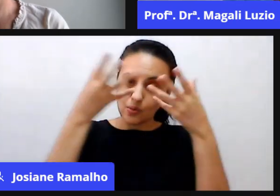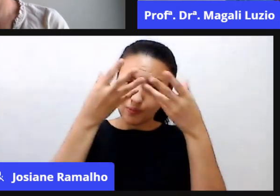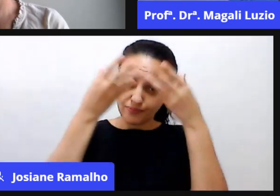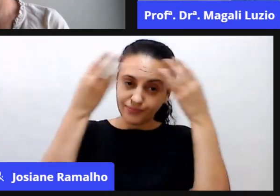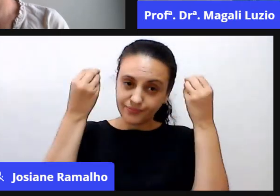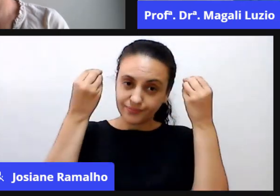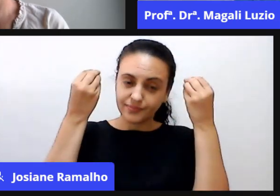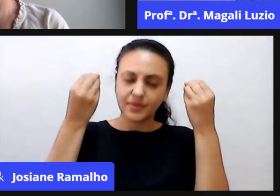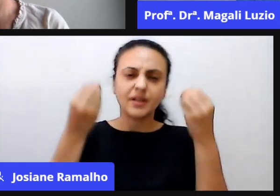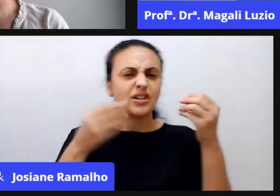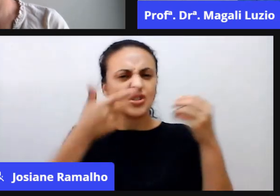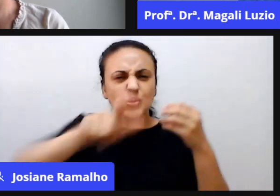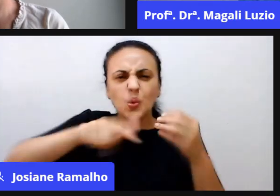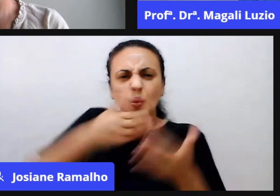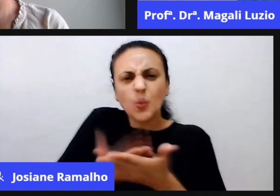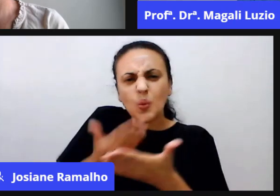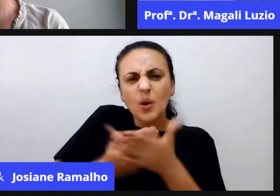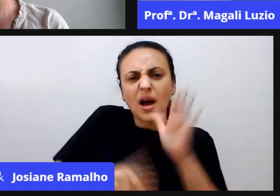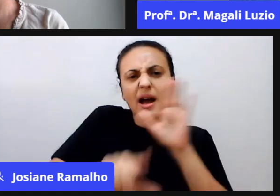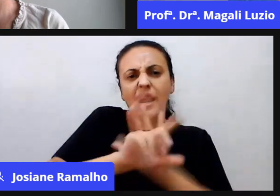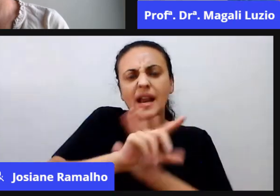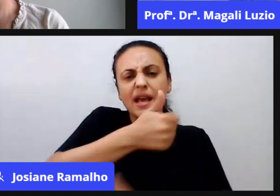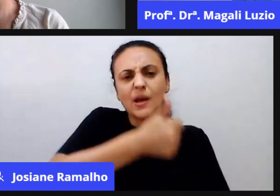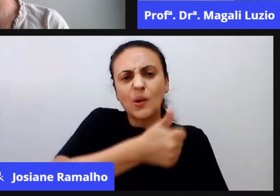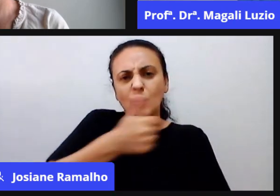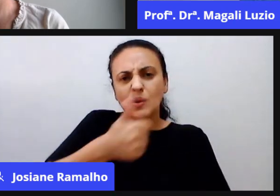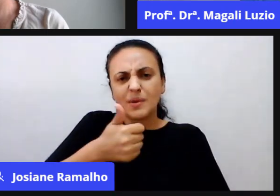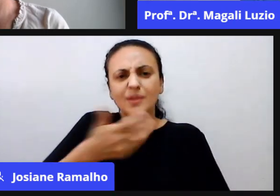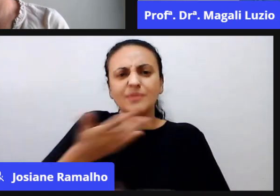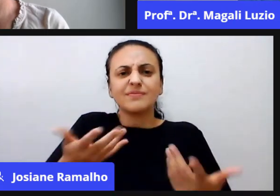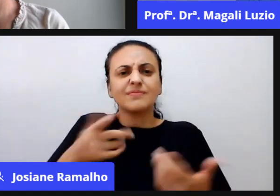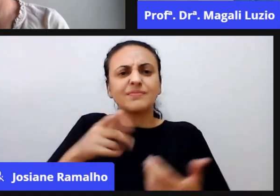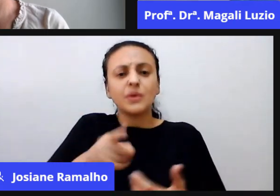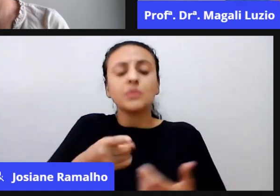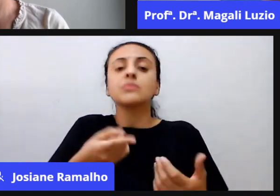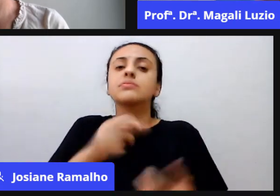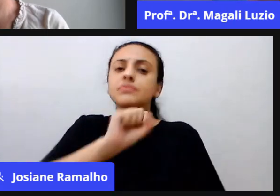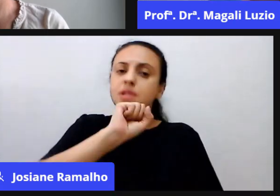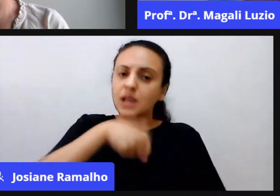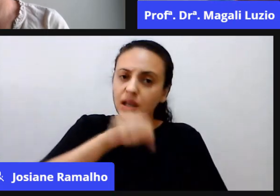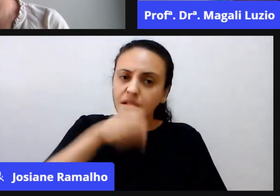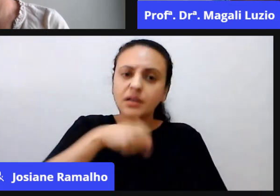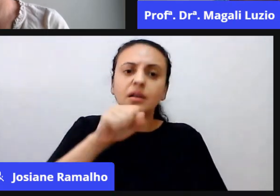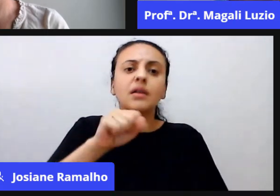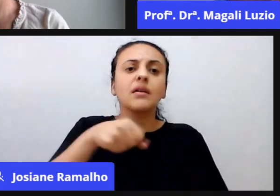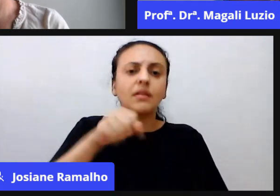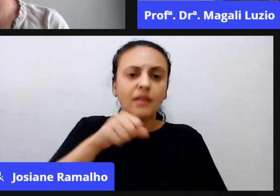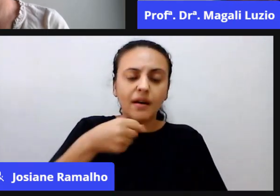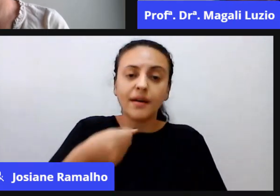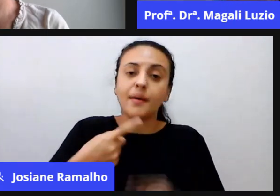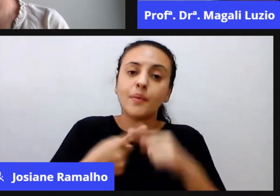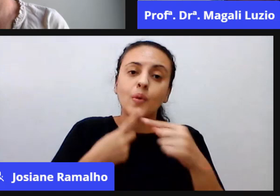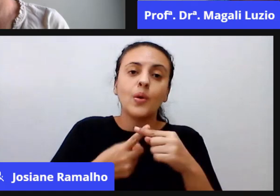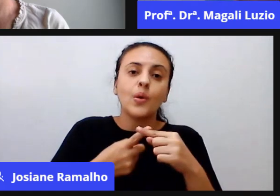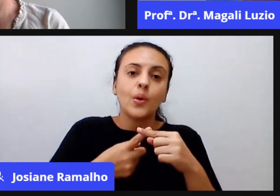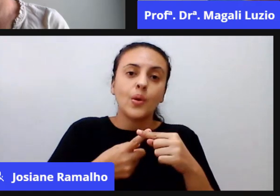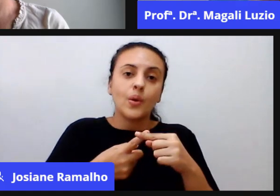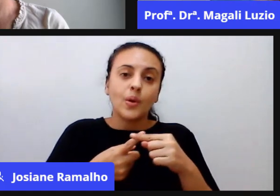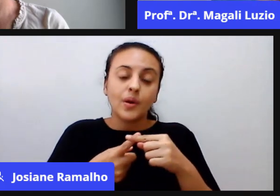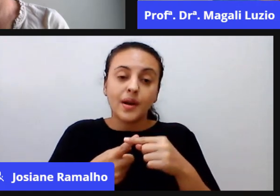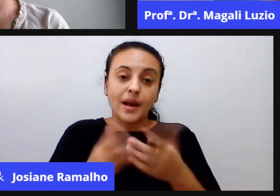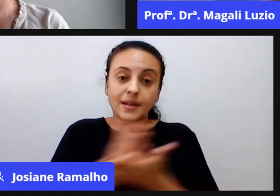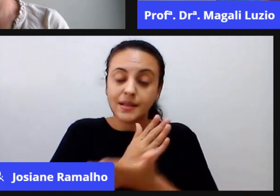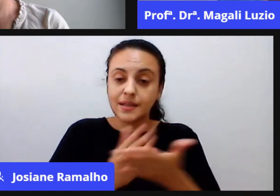11.000? Sim. Sempre fica alguma coisa, sempre vai passar alguma coisa que eu não sei, né, para contribuir e tudo mais. Por